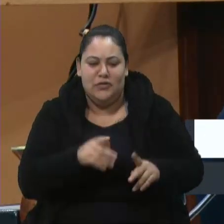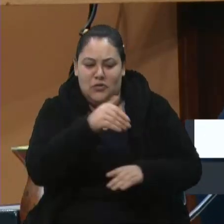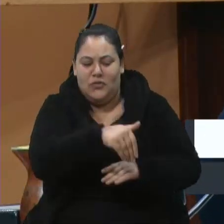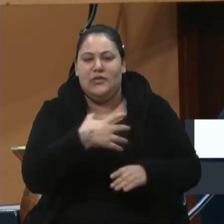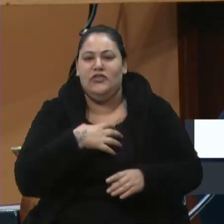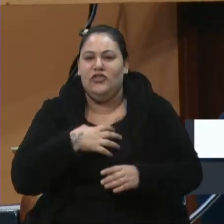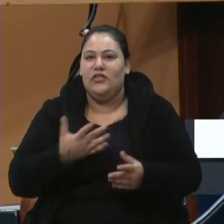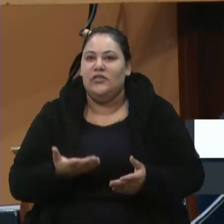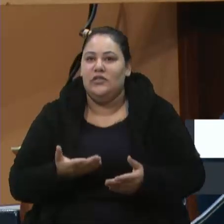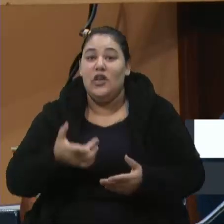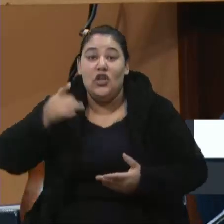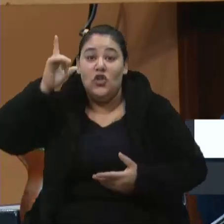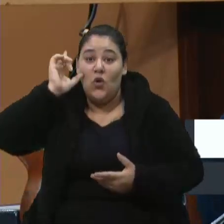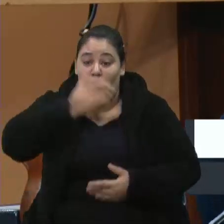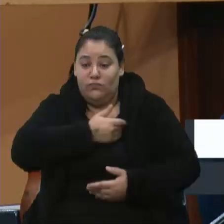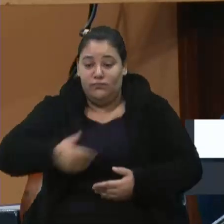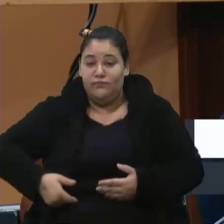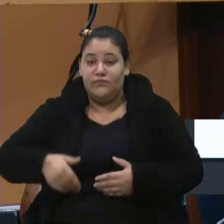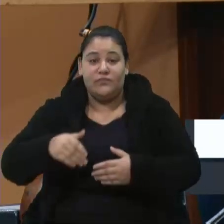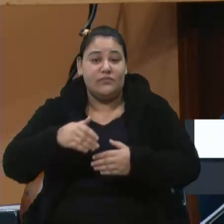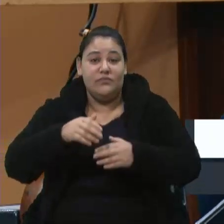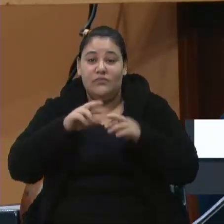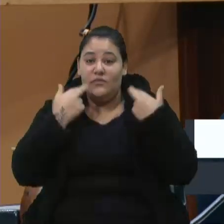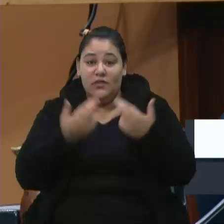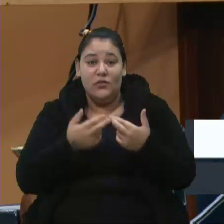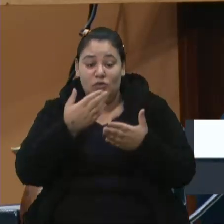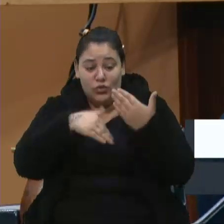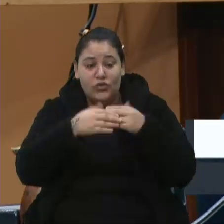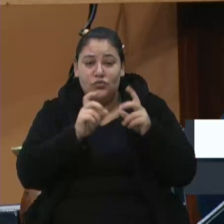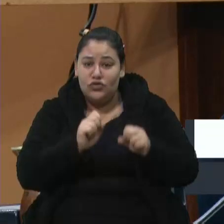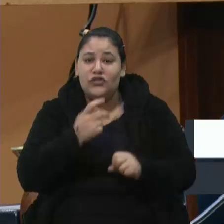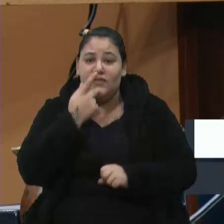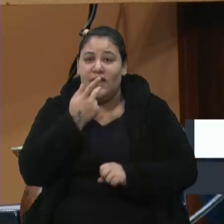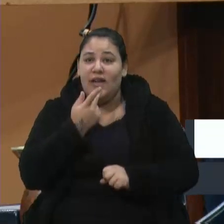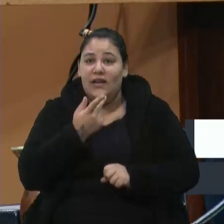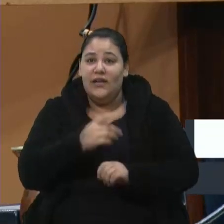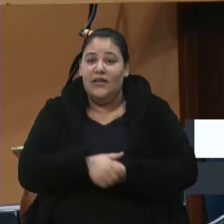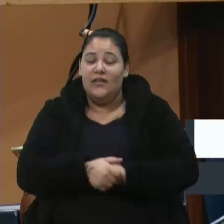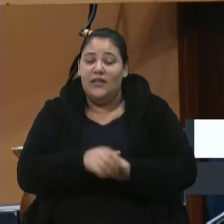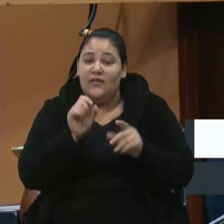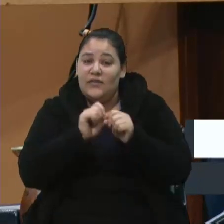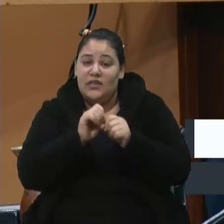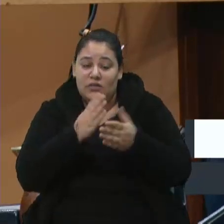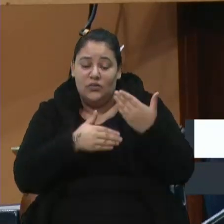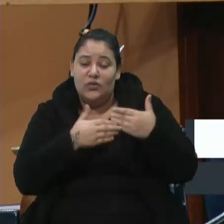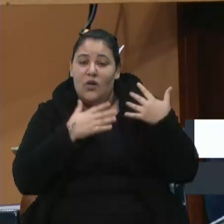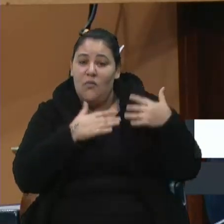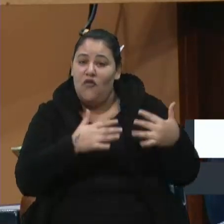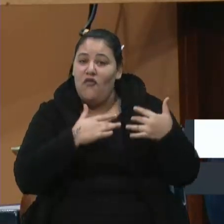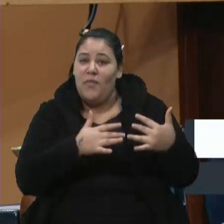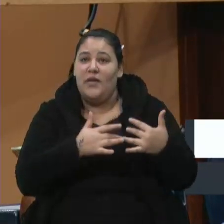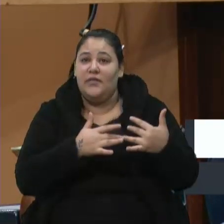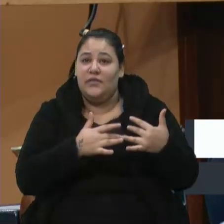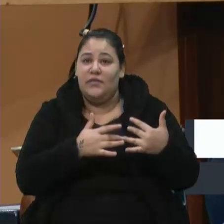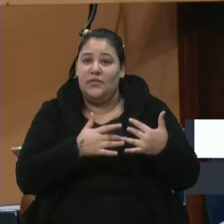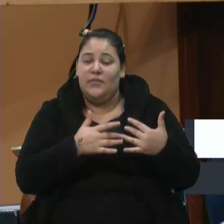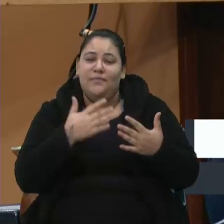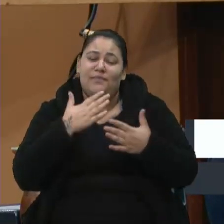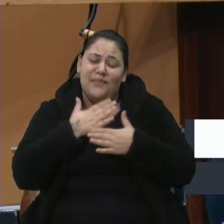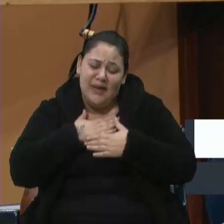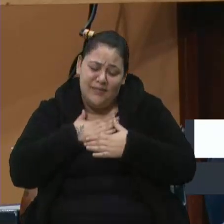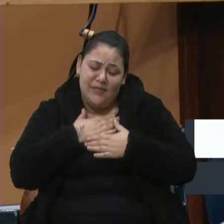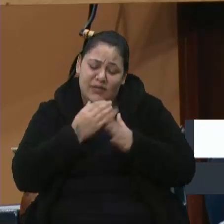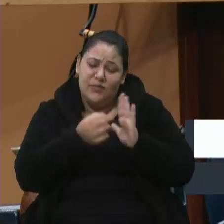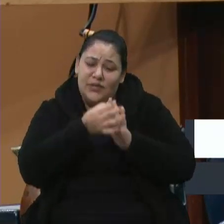uma audiência pública, democrática, onde todos poderiam falar, e foi feito todo esse movimento, que, ao nosso ver, completamente